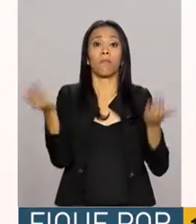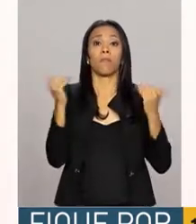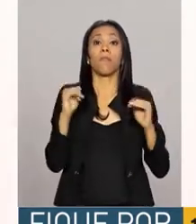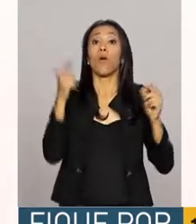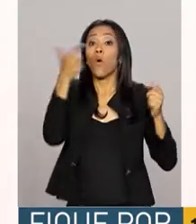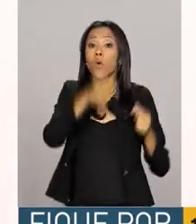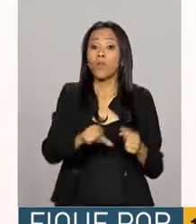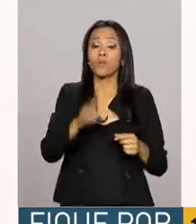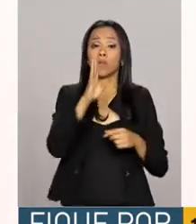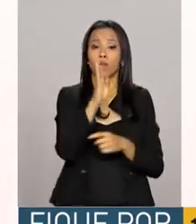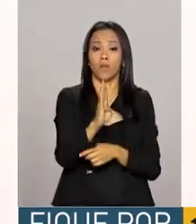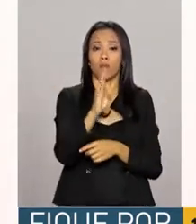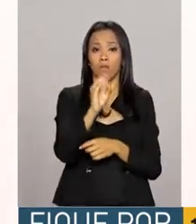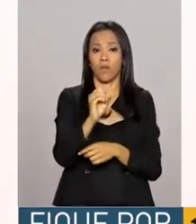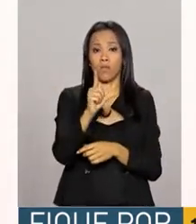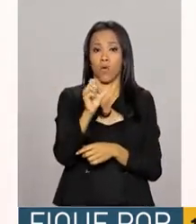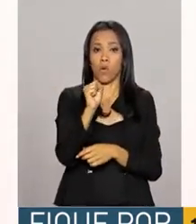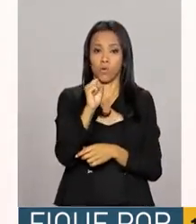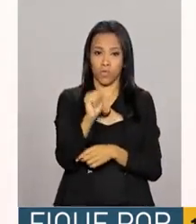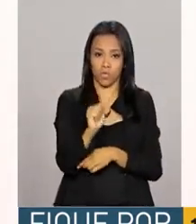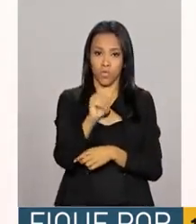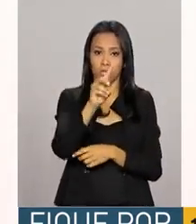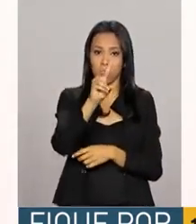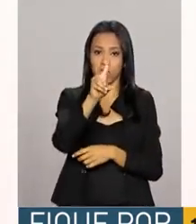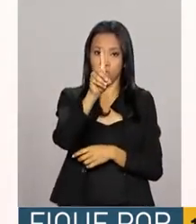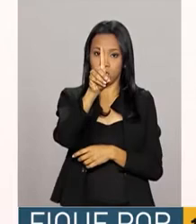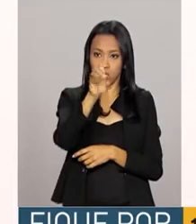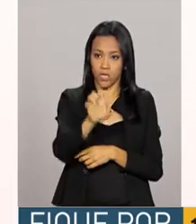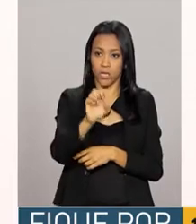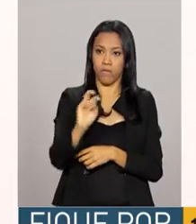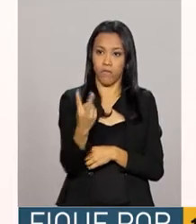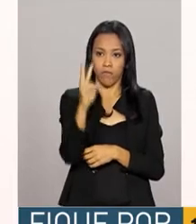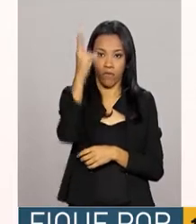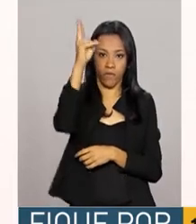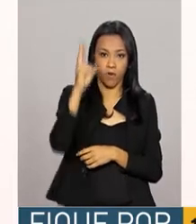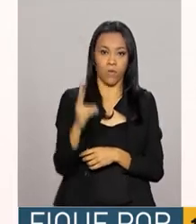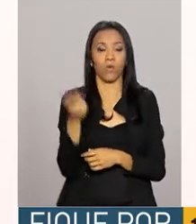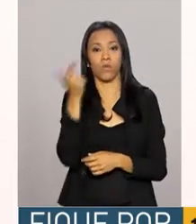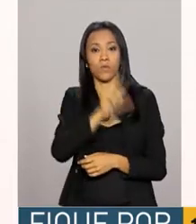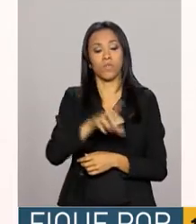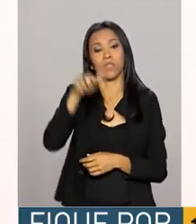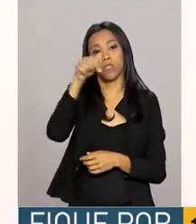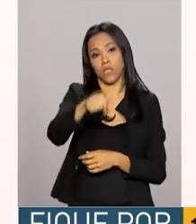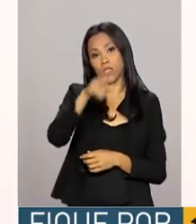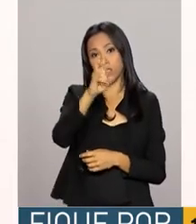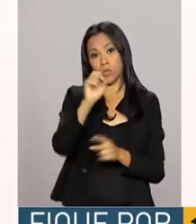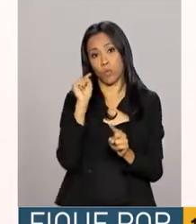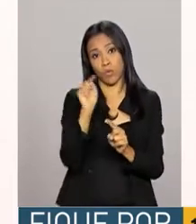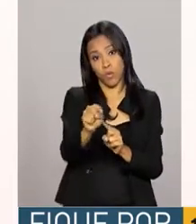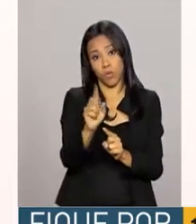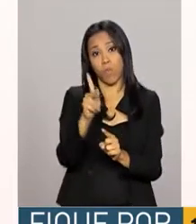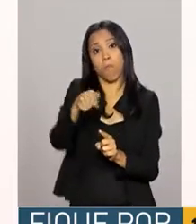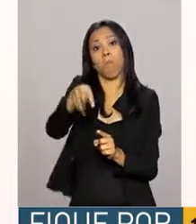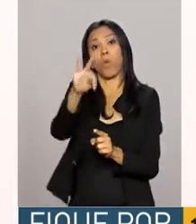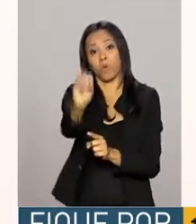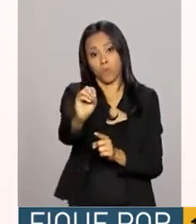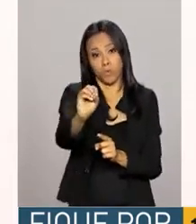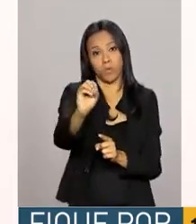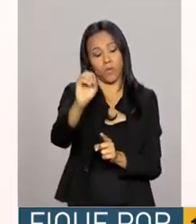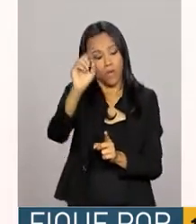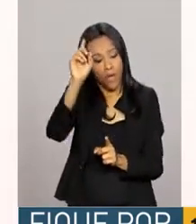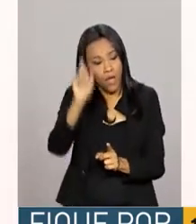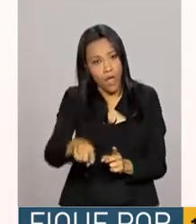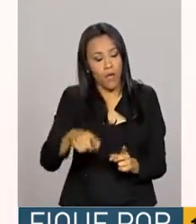de valores vocês sabem que no dia de ontem ou anteontem eu acho que atingiu os 75 mil pontos não é que é o